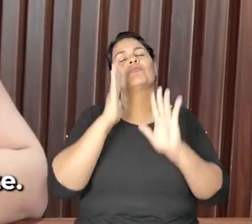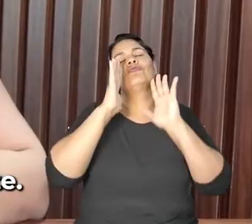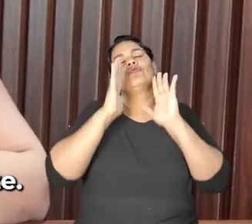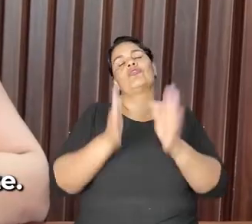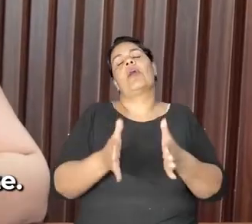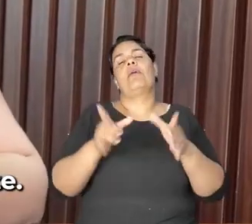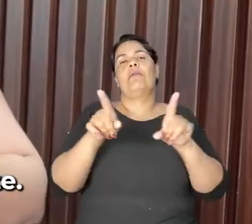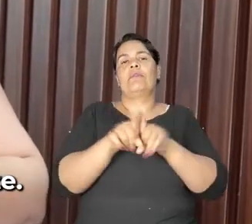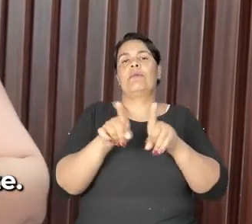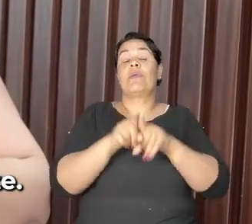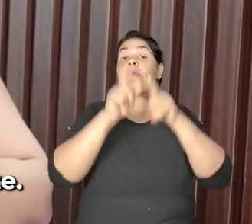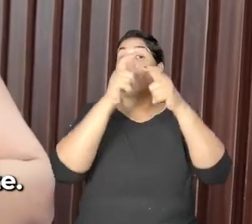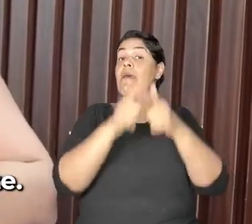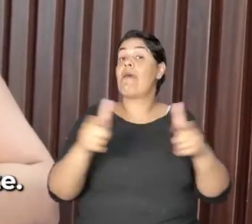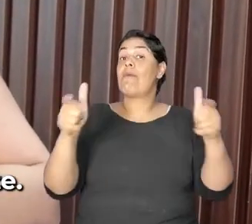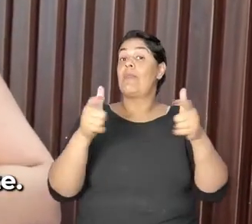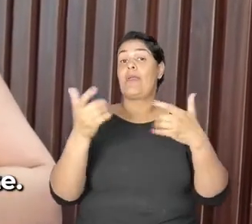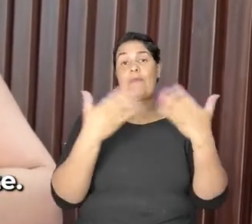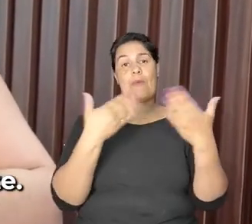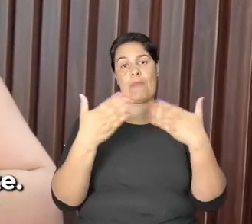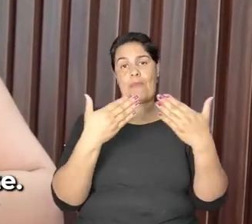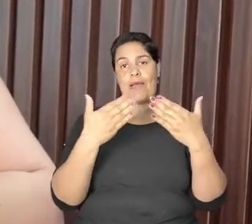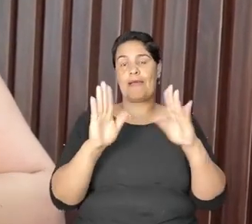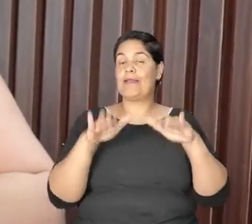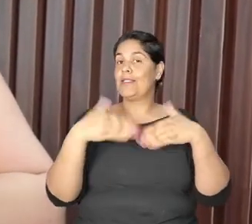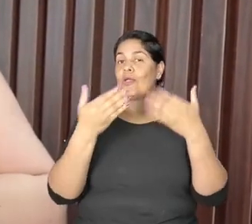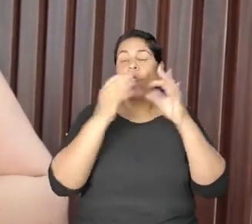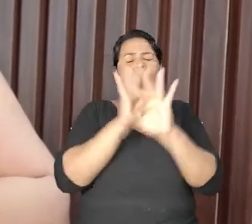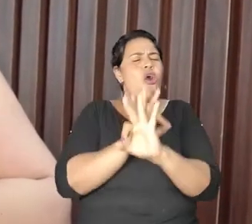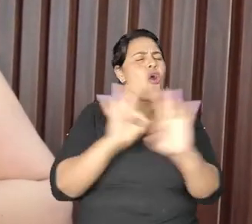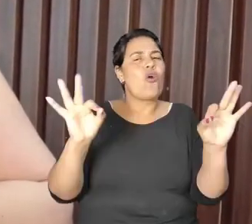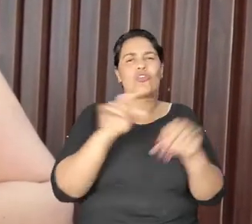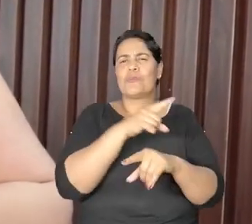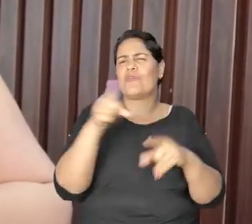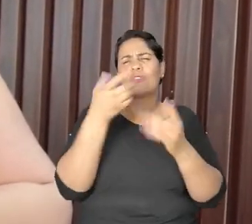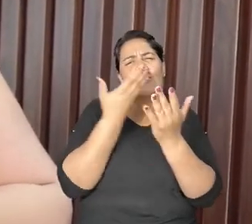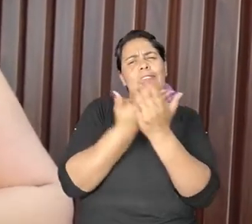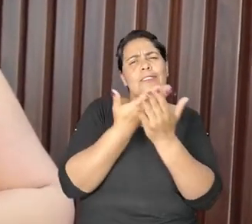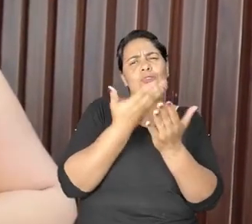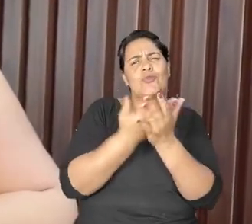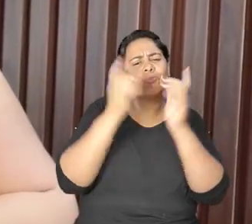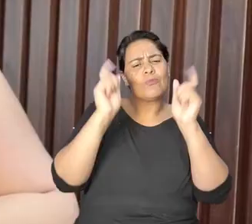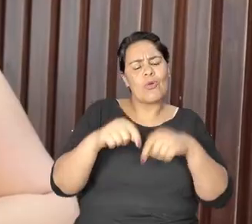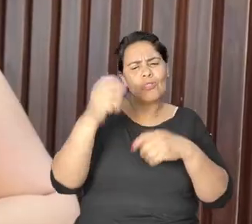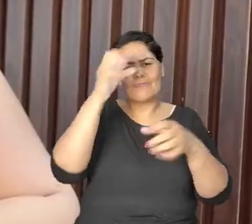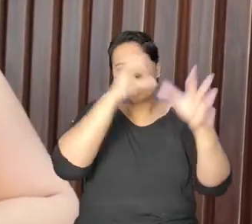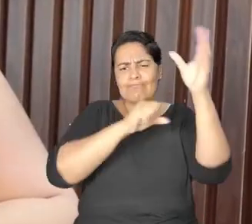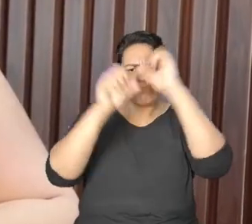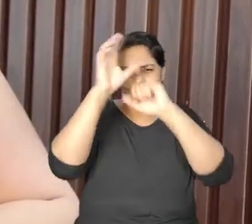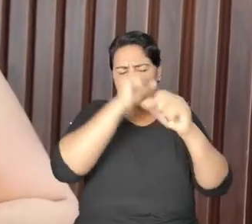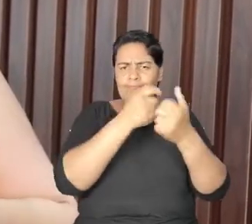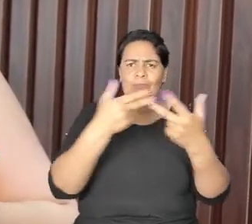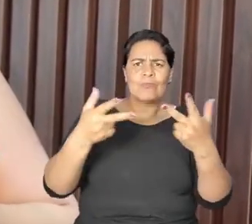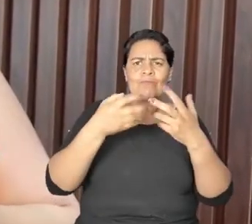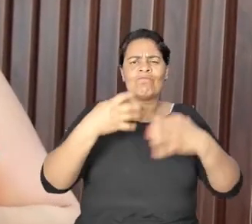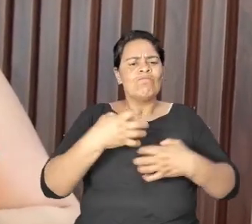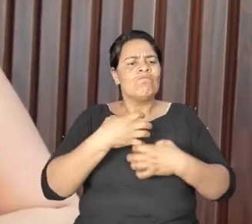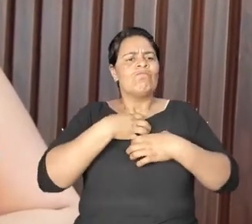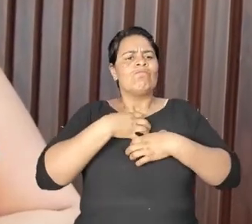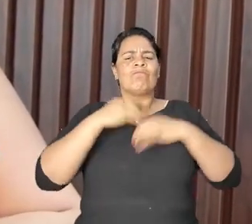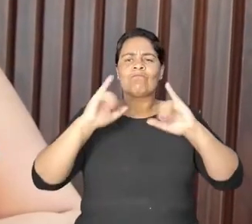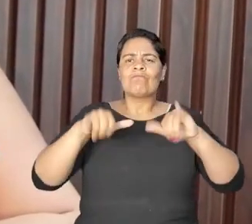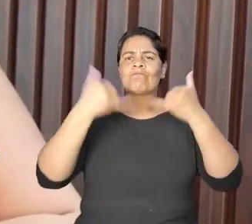já sabemos e ampliar nosso conhecimento e debate. Nesse sentido, desejo um ótimo período formativo, que